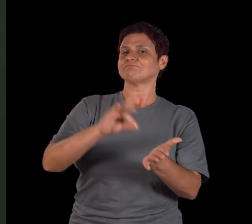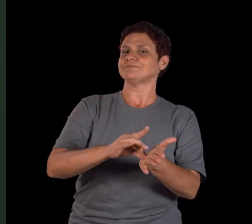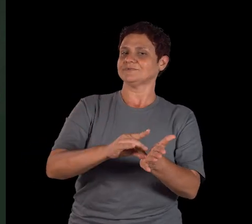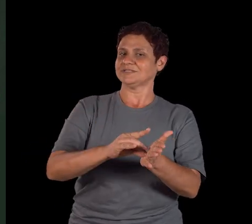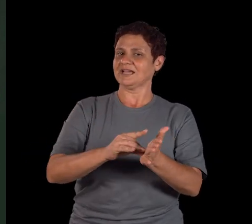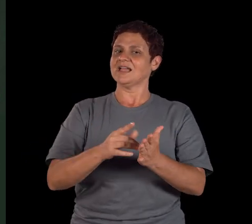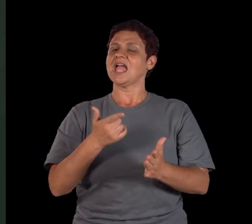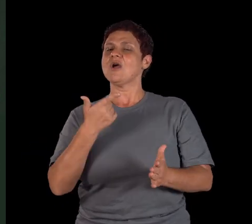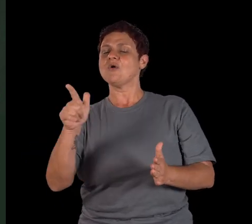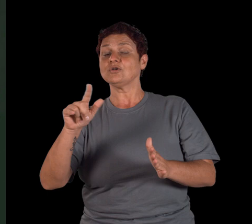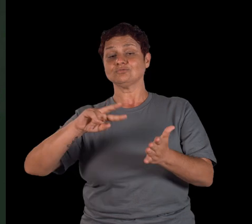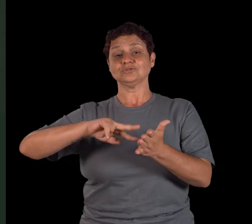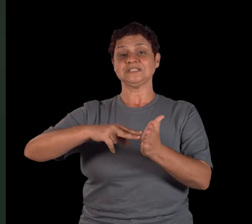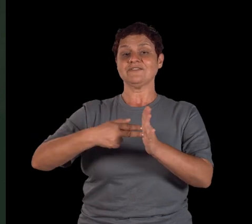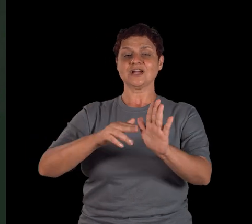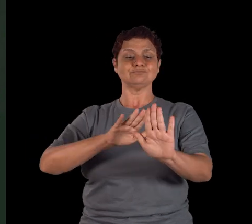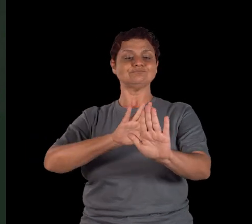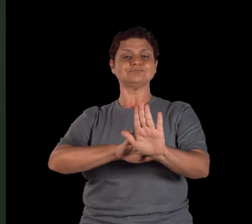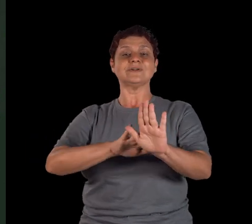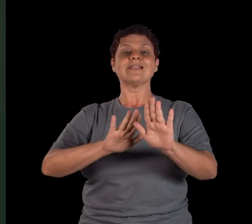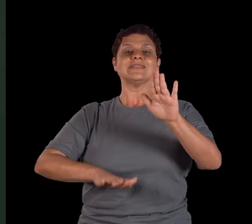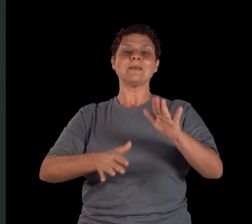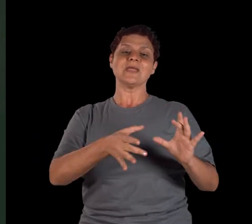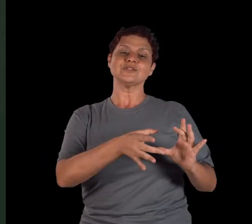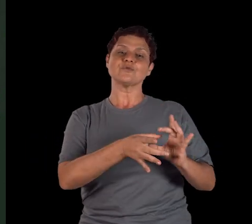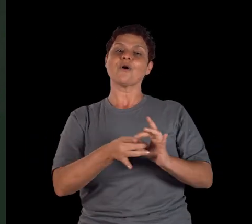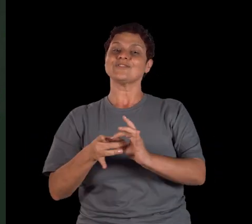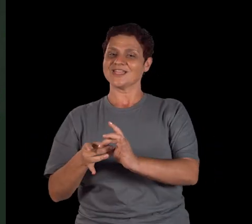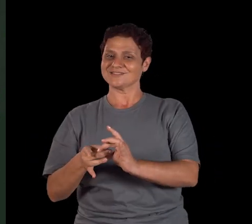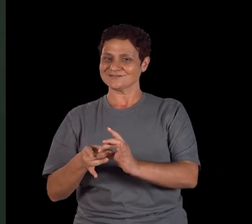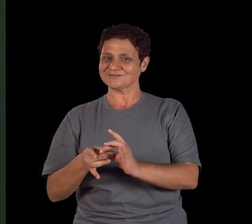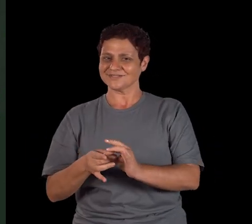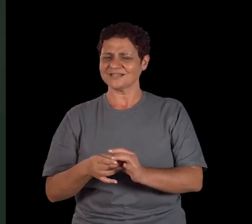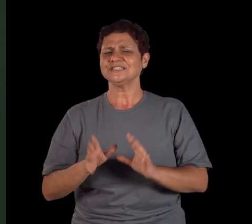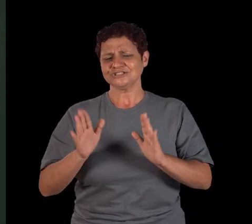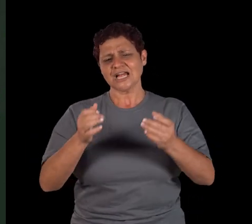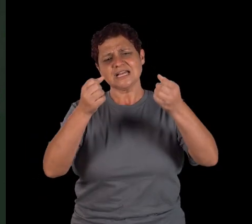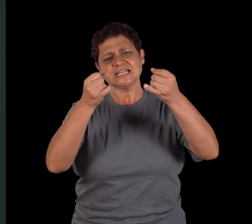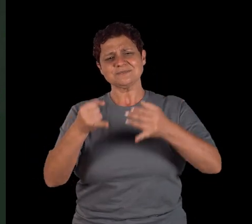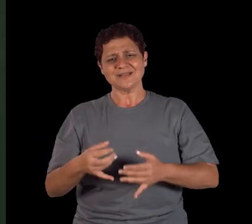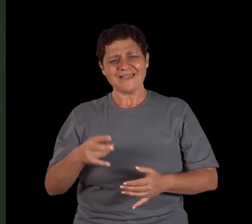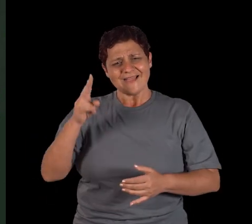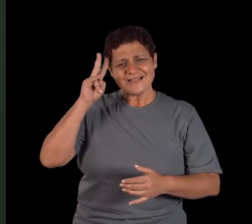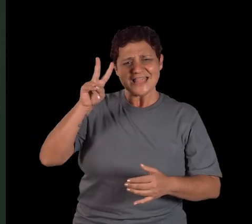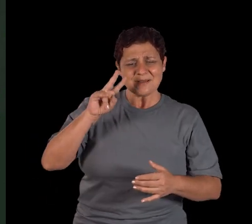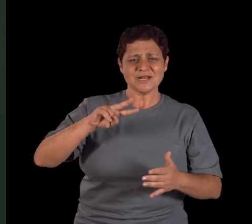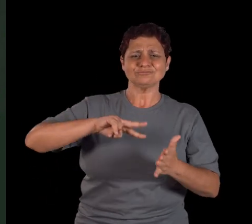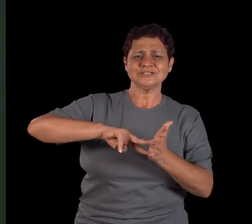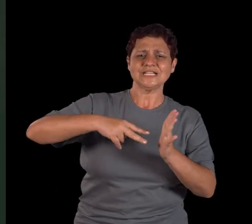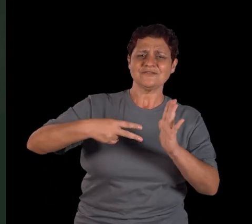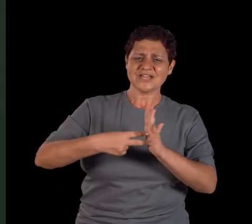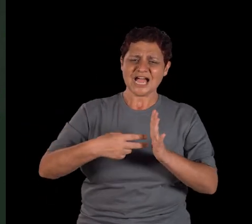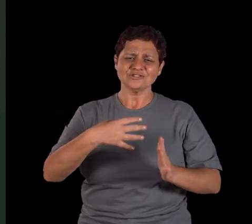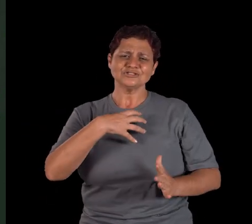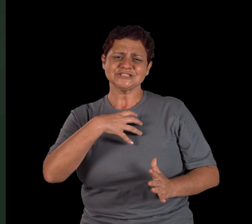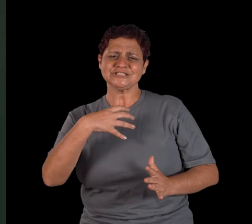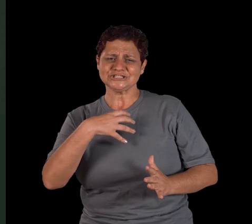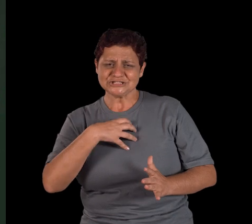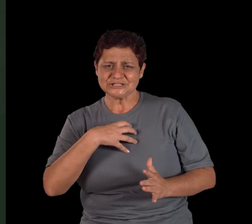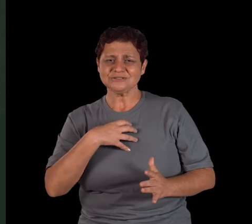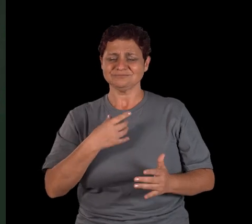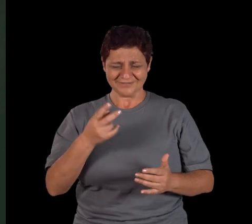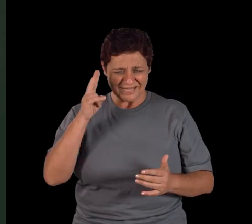sentido que eu posso atribuir em um contexto. Nós já falamos um pouquinho disso na relação de significado e sentido, lembra?